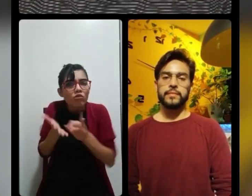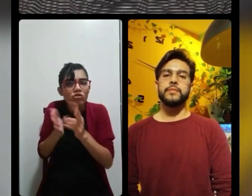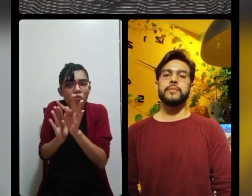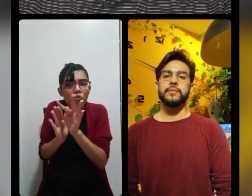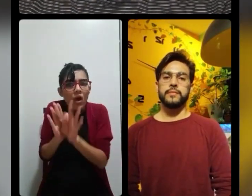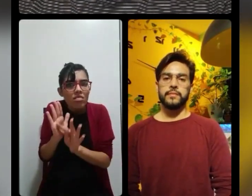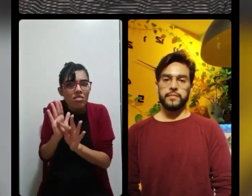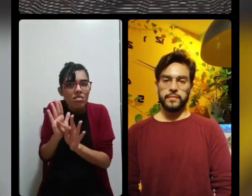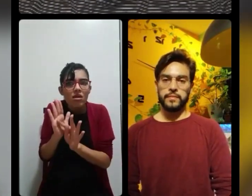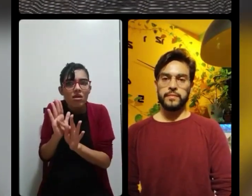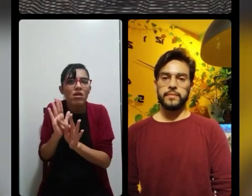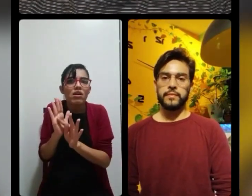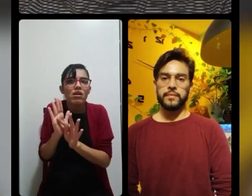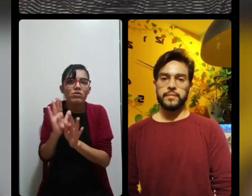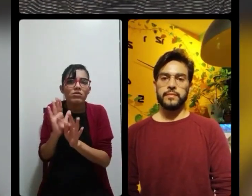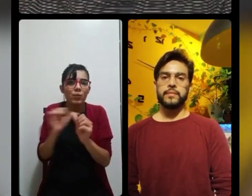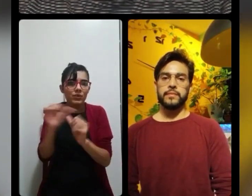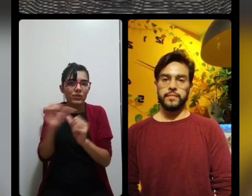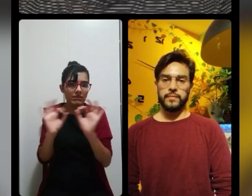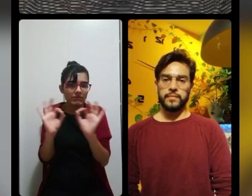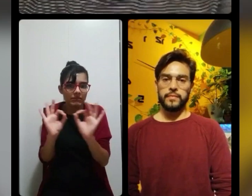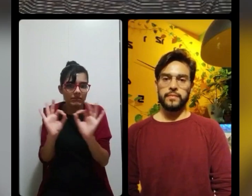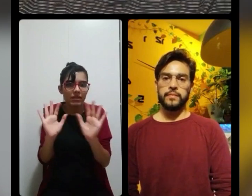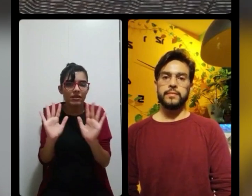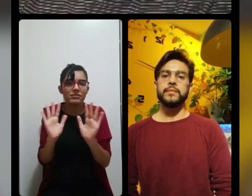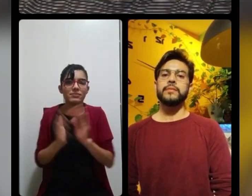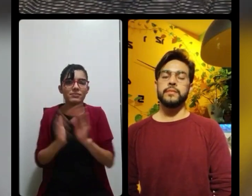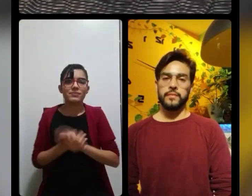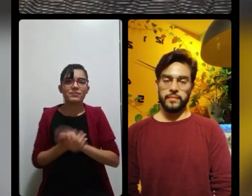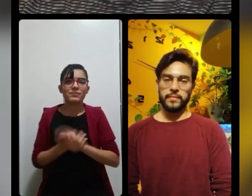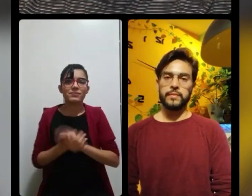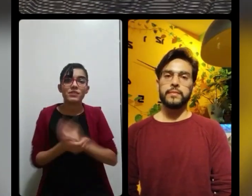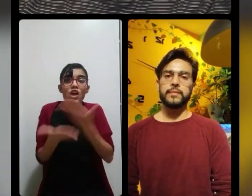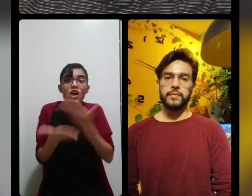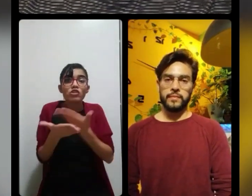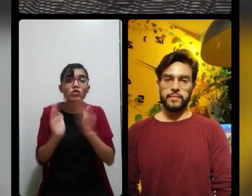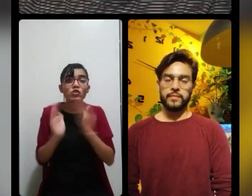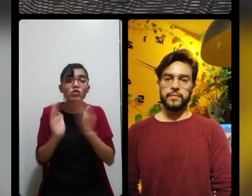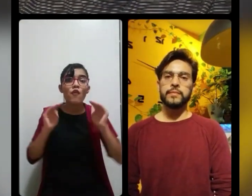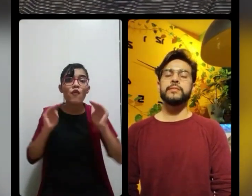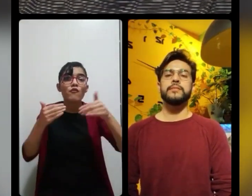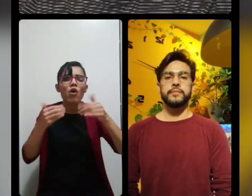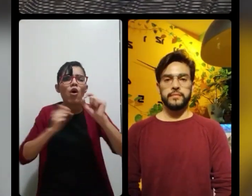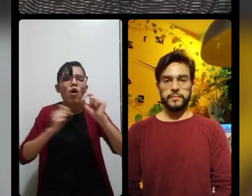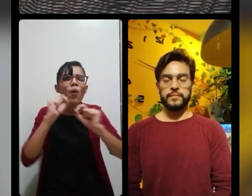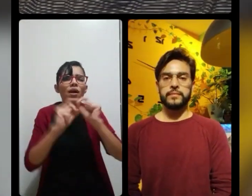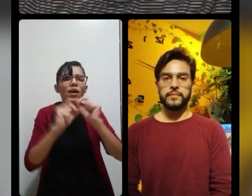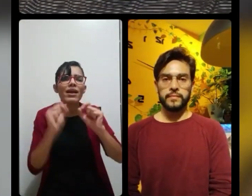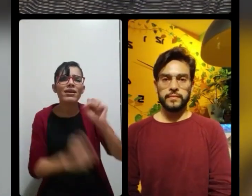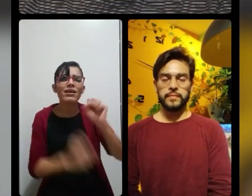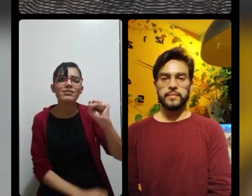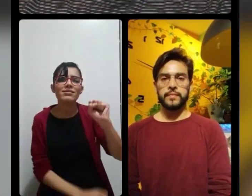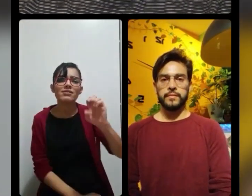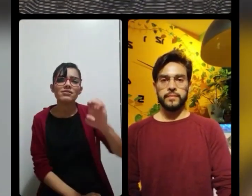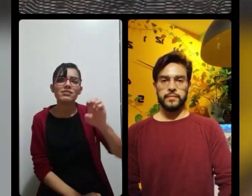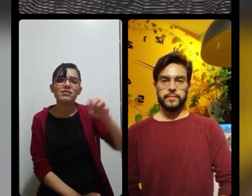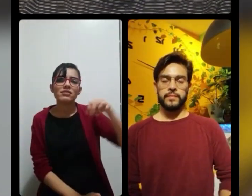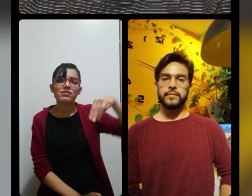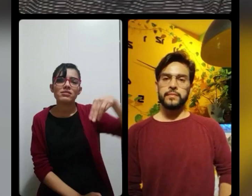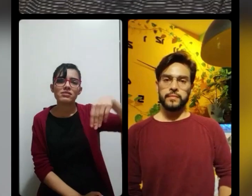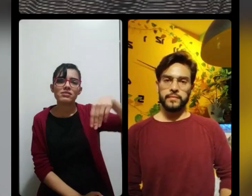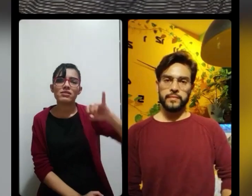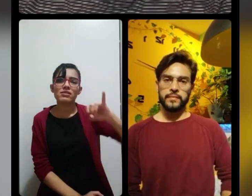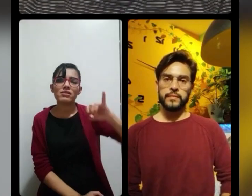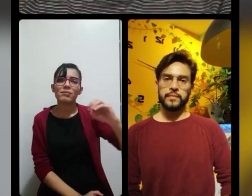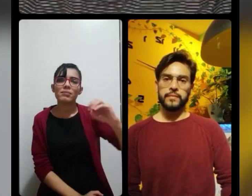mas estuda do ponto de vista da semiótica, né? Que na época estava muito em voga. Né? Nos anos 70, quem não estudava semiótica na